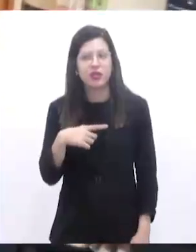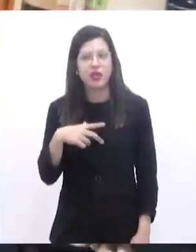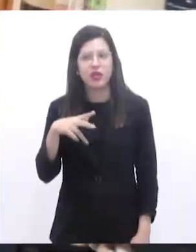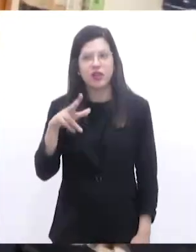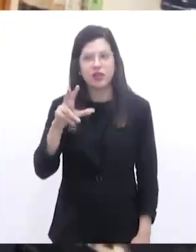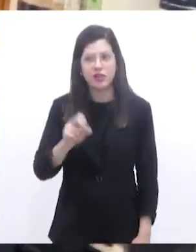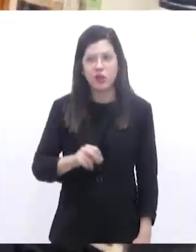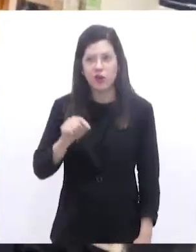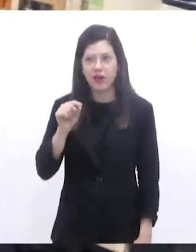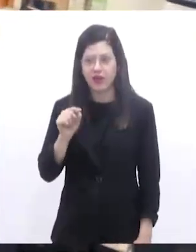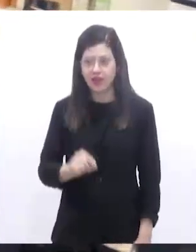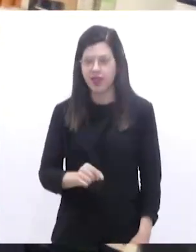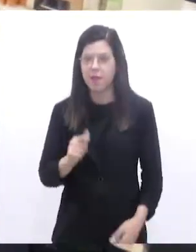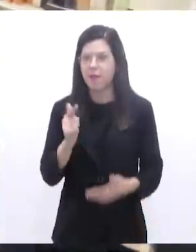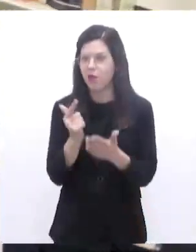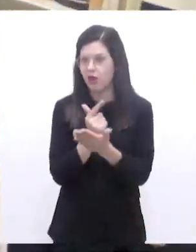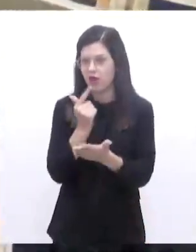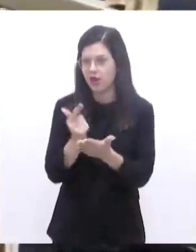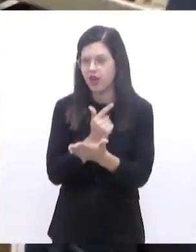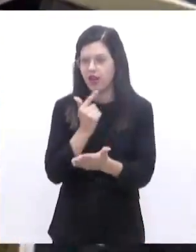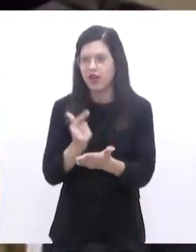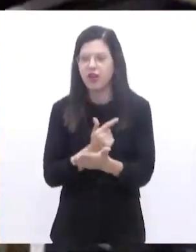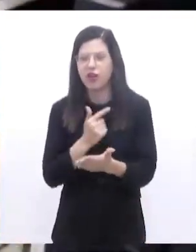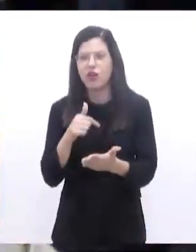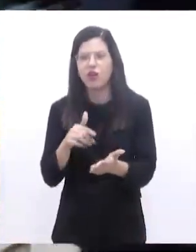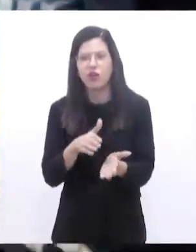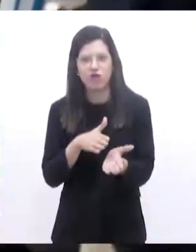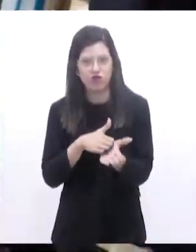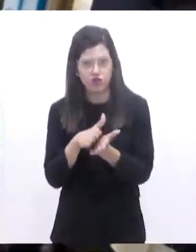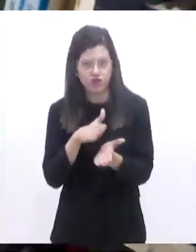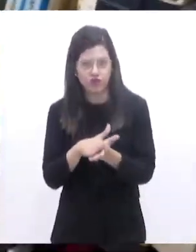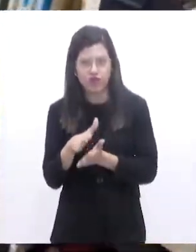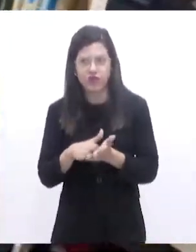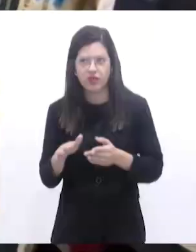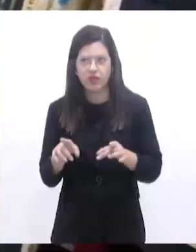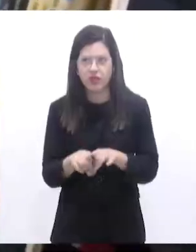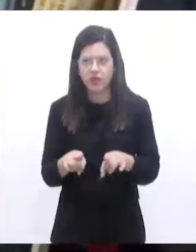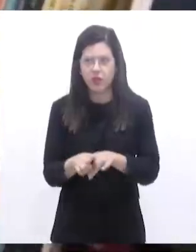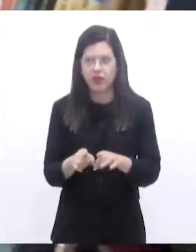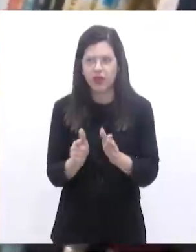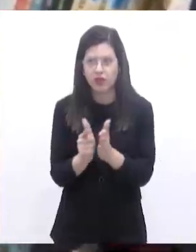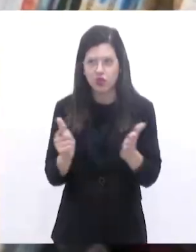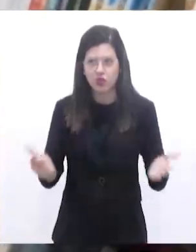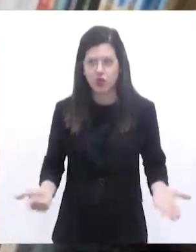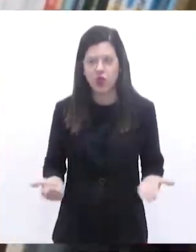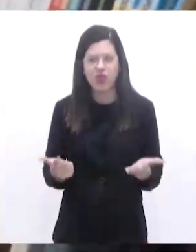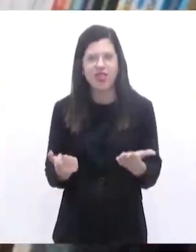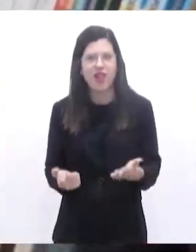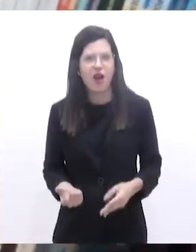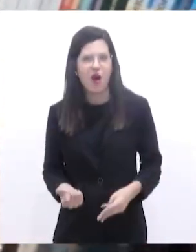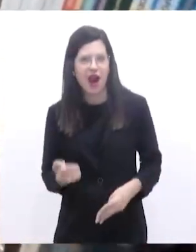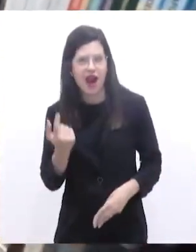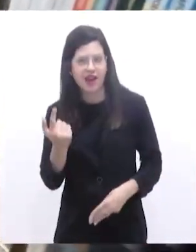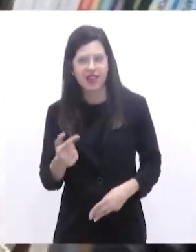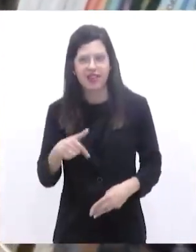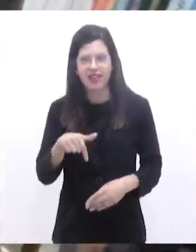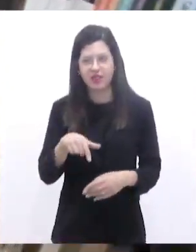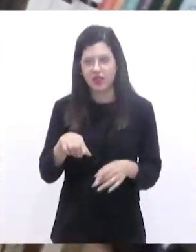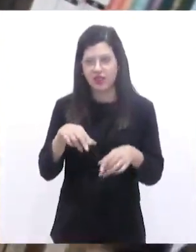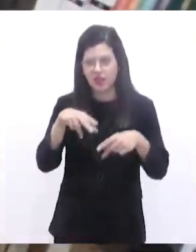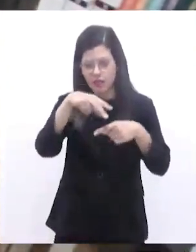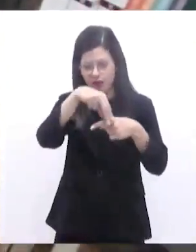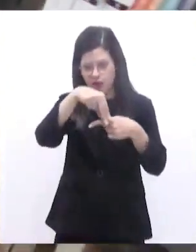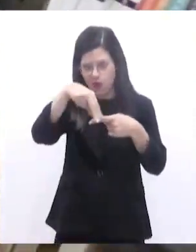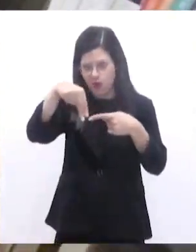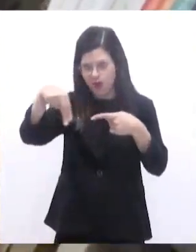50 mil itens, entre livros, periódicos, recortes de jornal, raridades e uma coleção de folhetos de cordel.